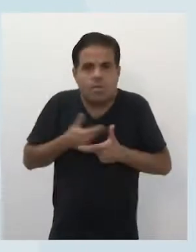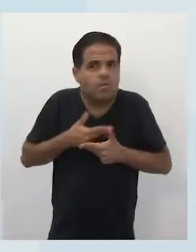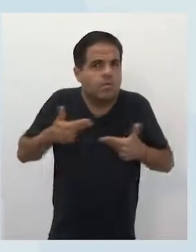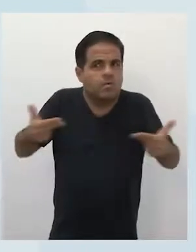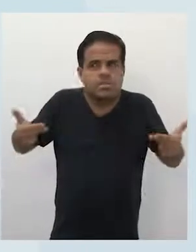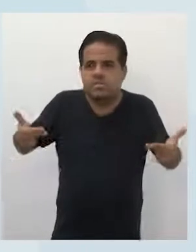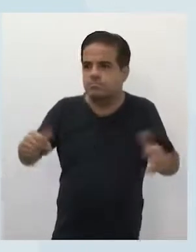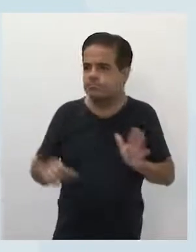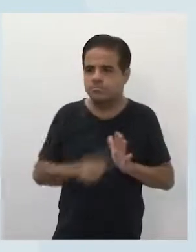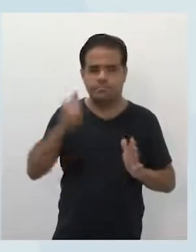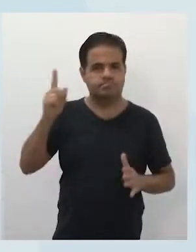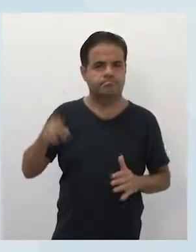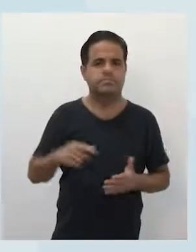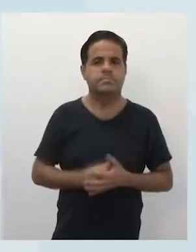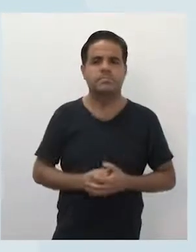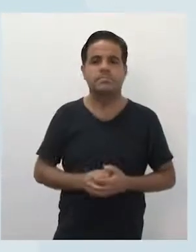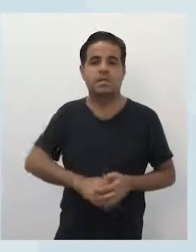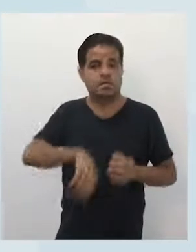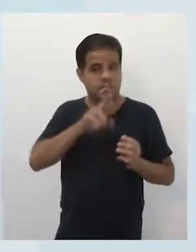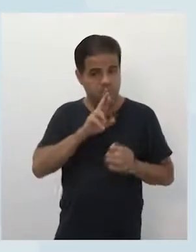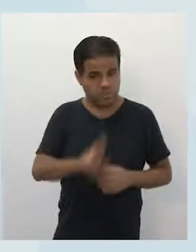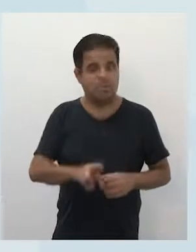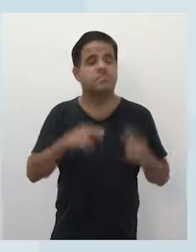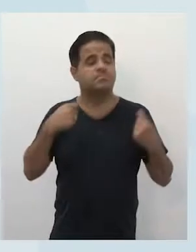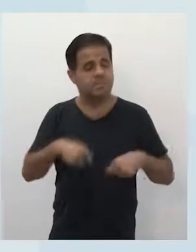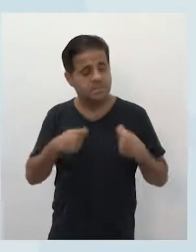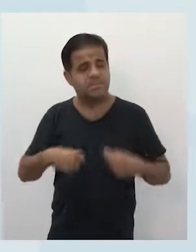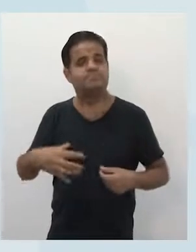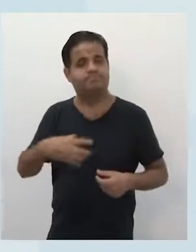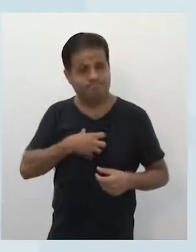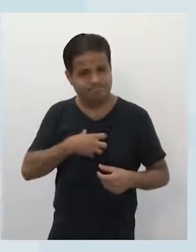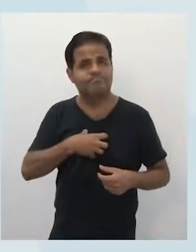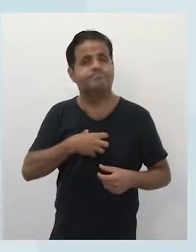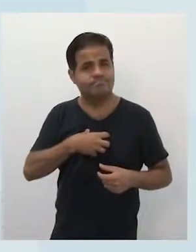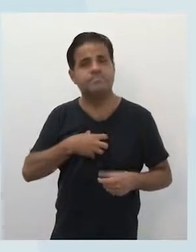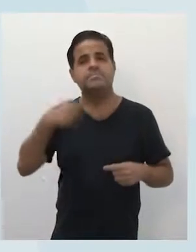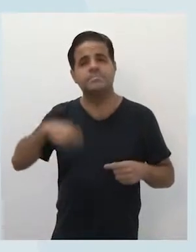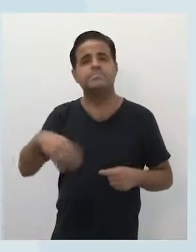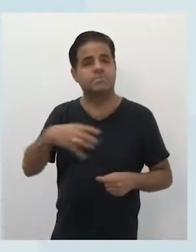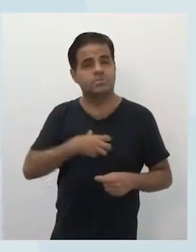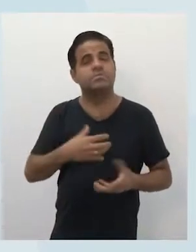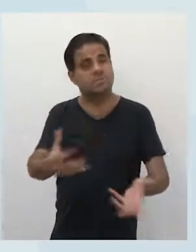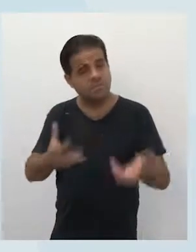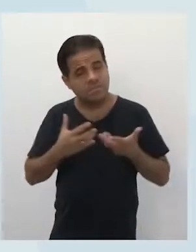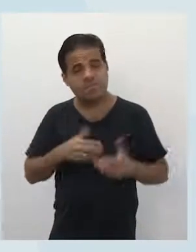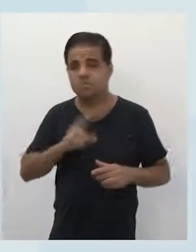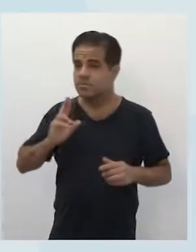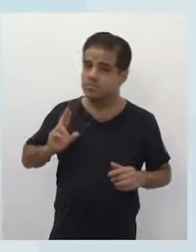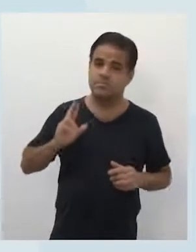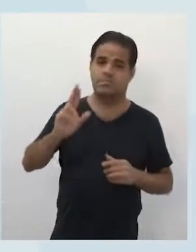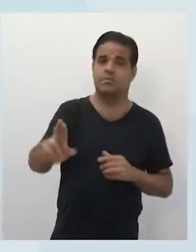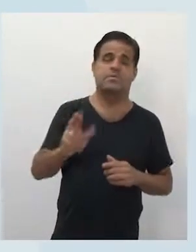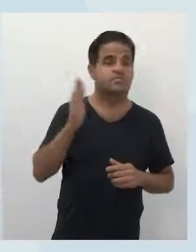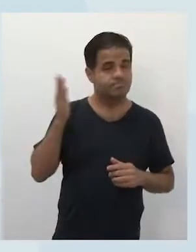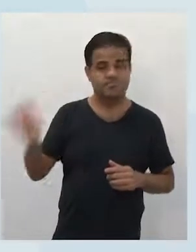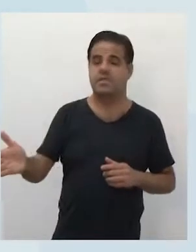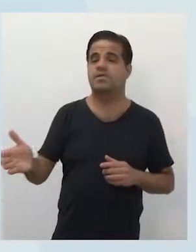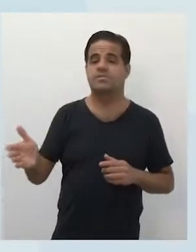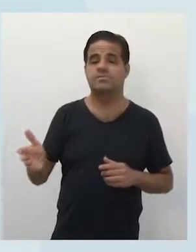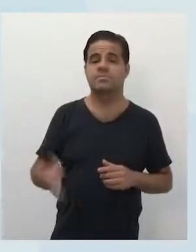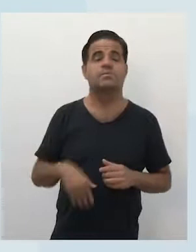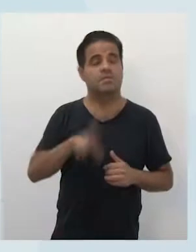louco. Resposta. Então, precisamos de atitudes. Atitudes. A gente quer resposta para isso.